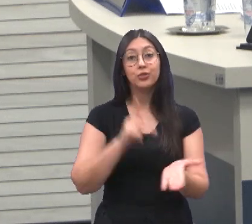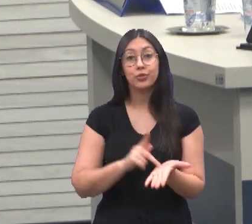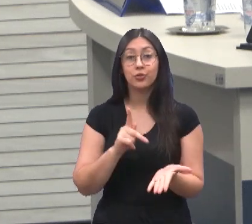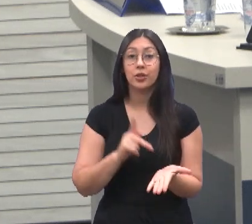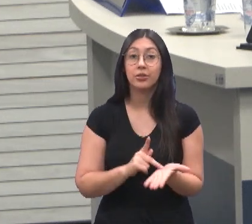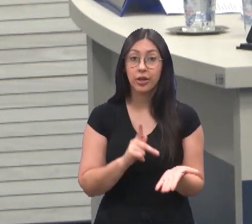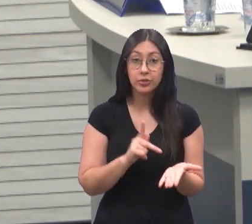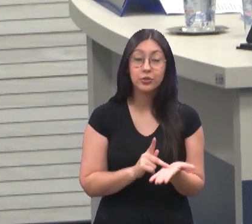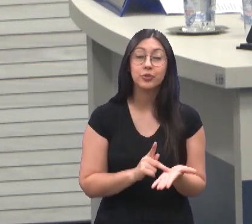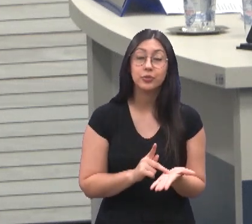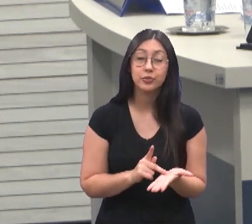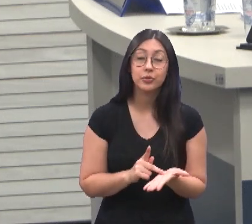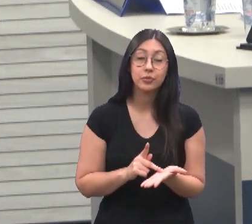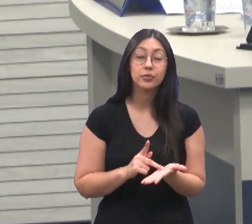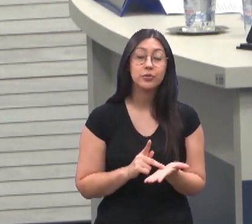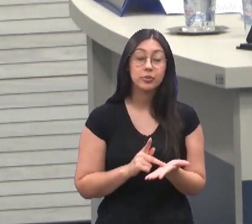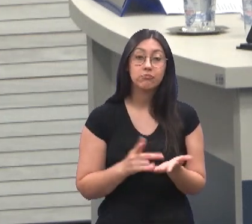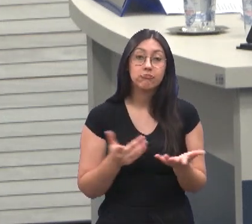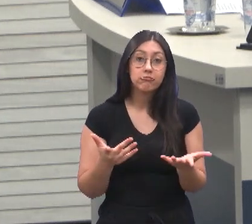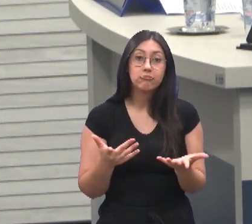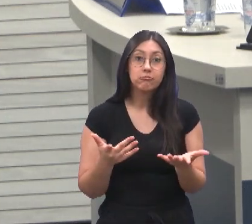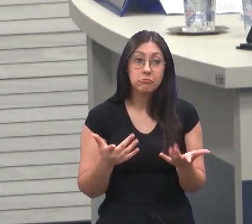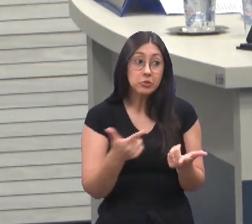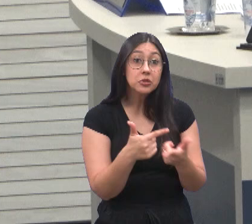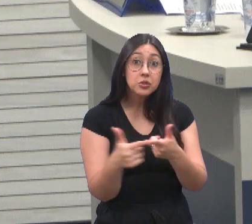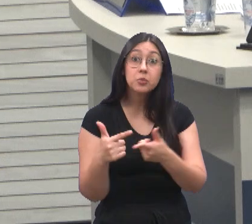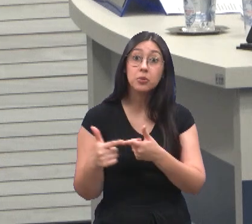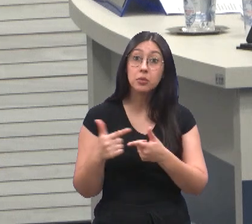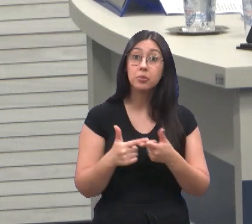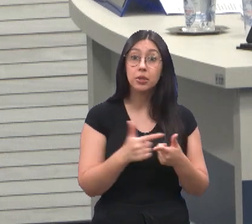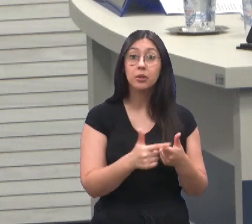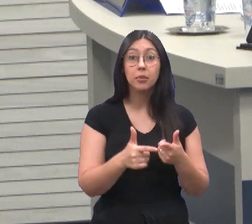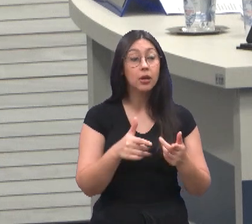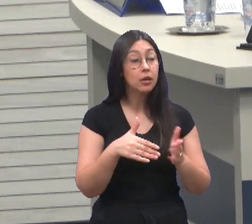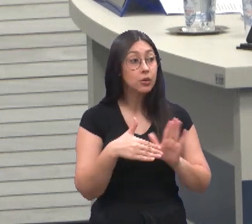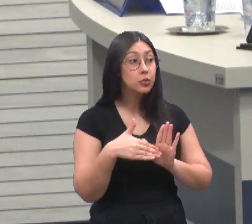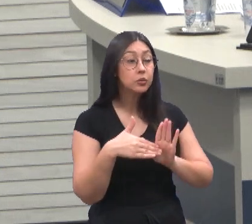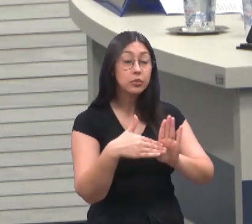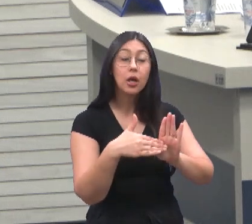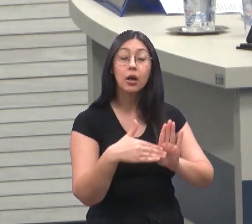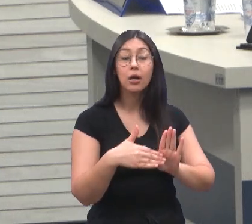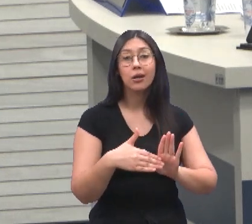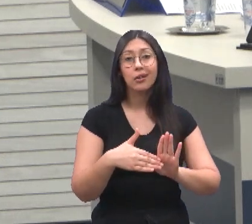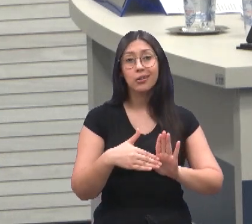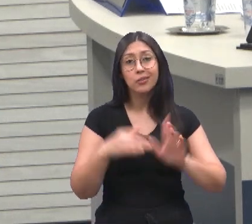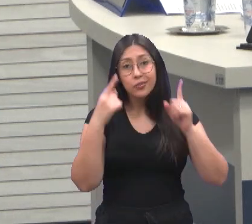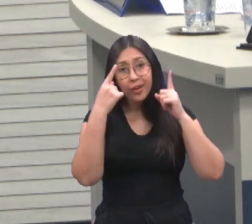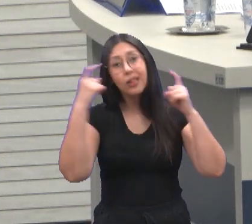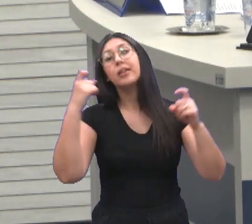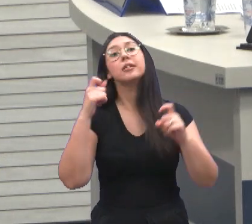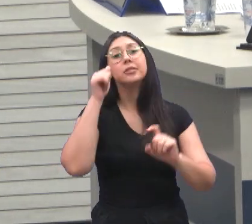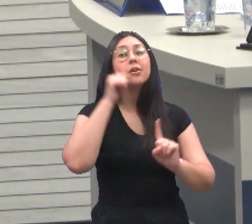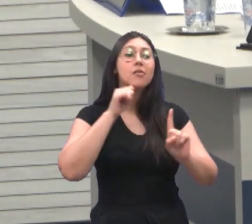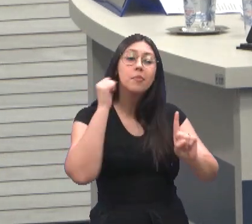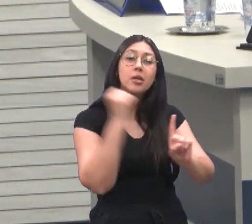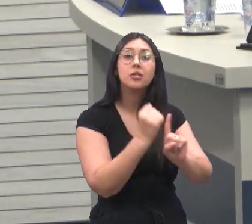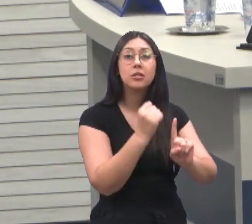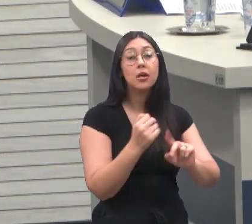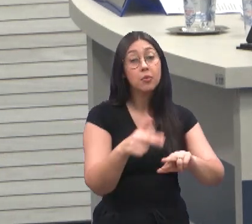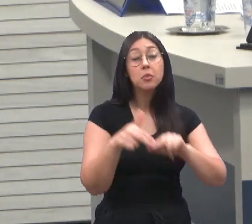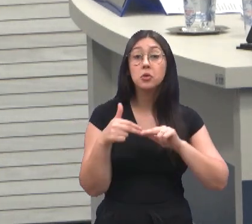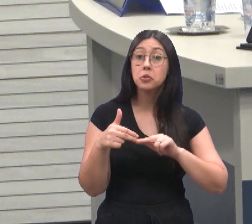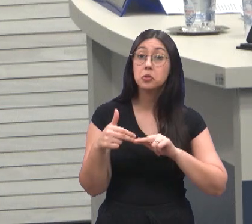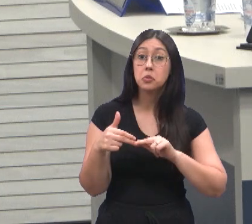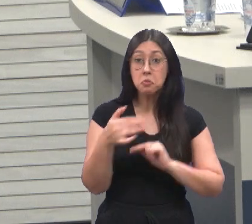verdadeiramente, essas causas que acontecem, né, de violência, de feminicídio. Então, fica a sugestão, líder, para que